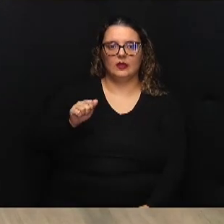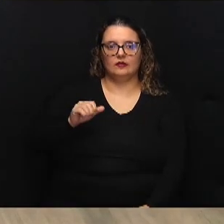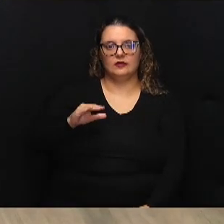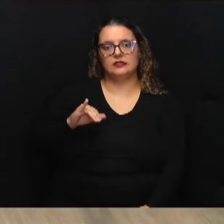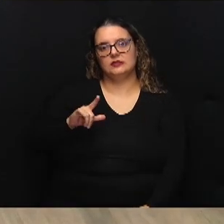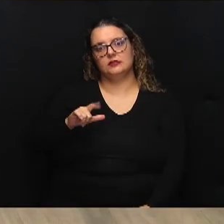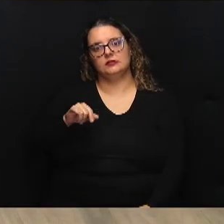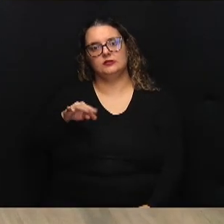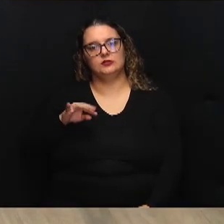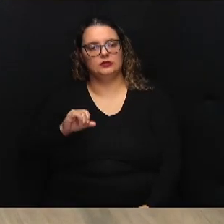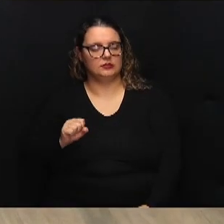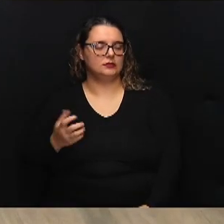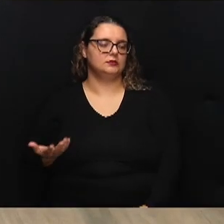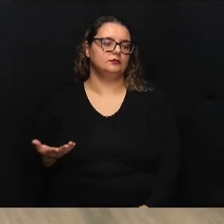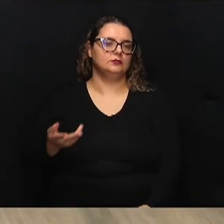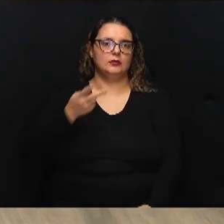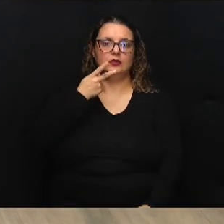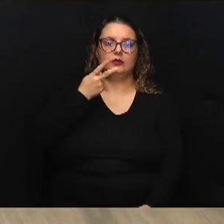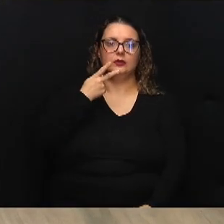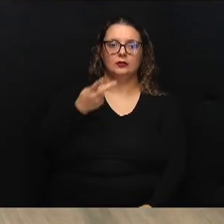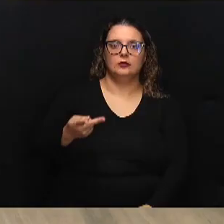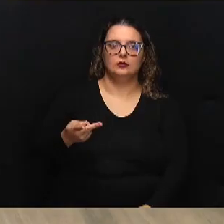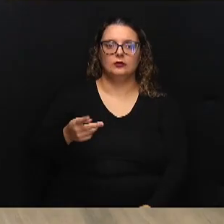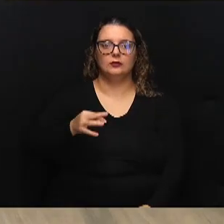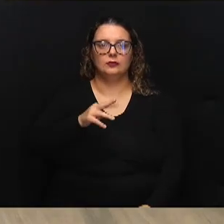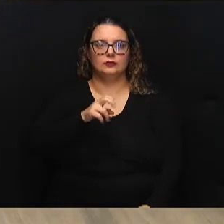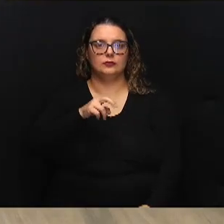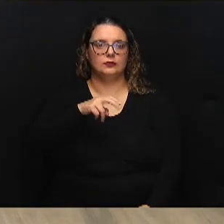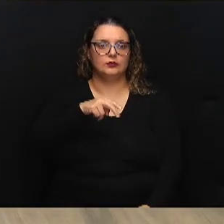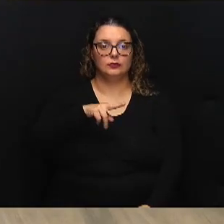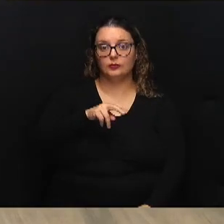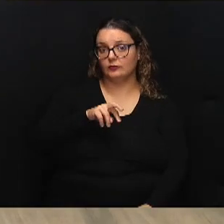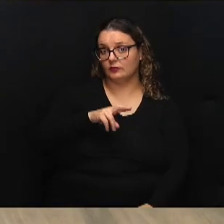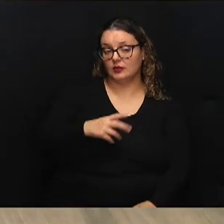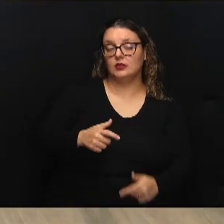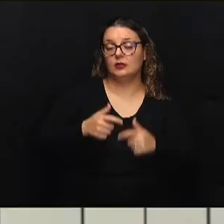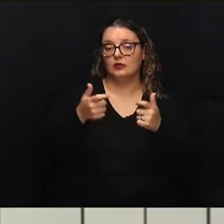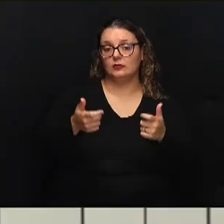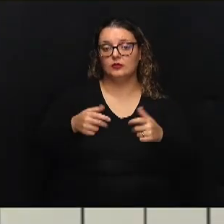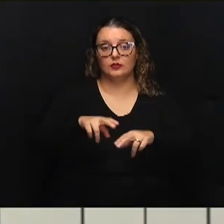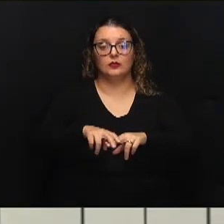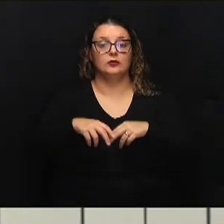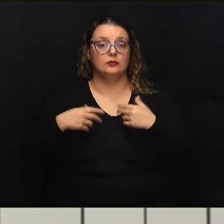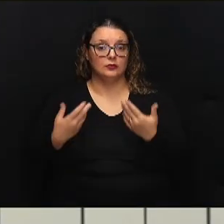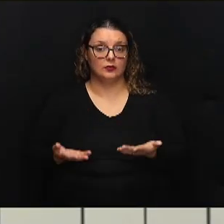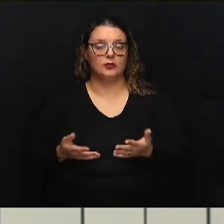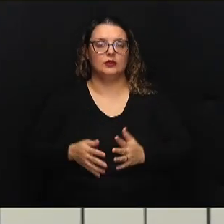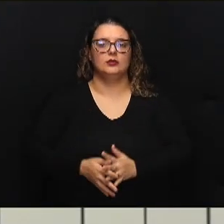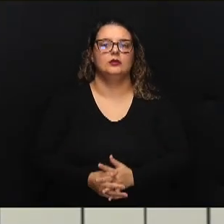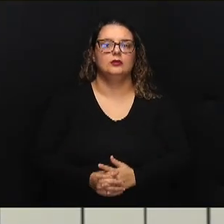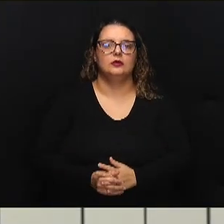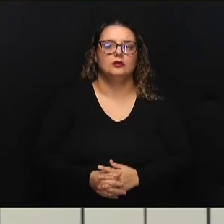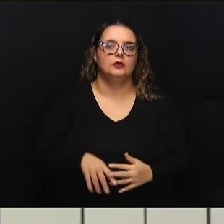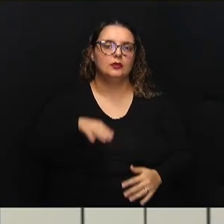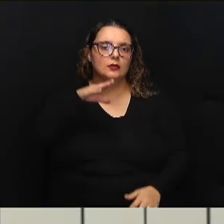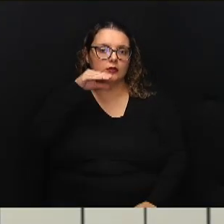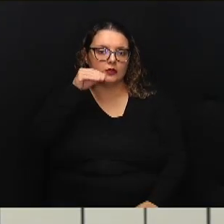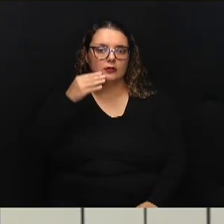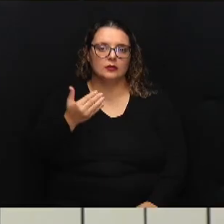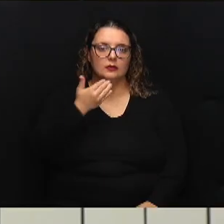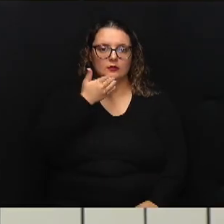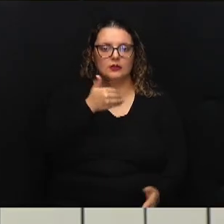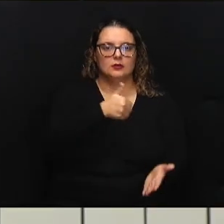eles comentam que o turnover é muito alto e justamente por isso os funcionários acabam